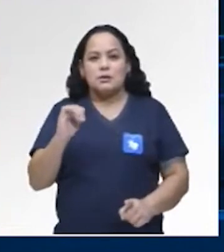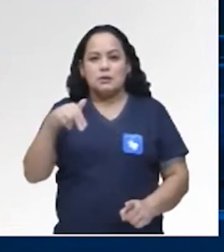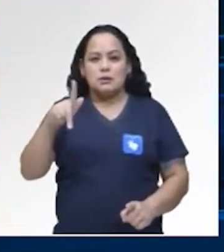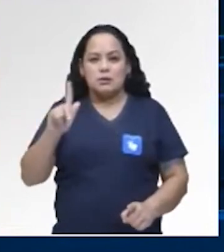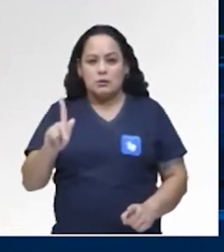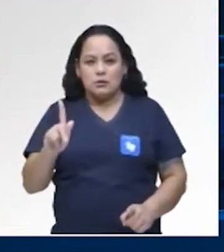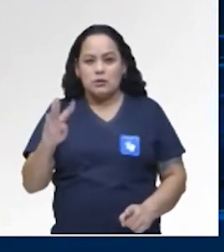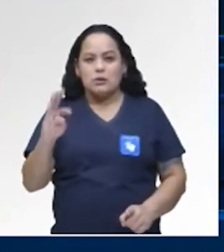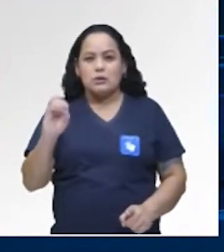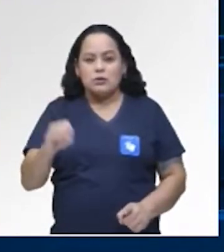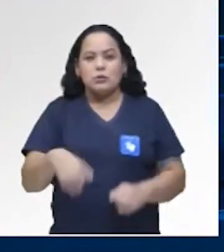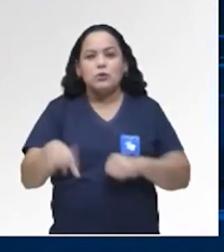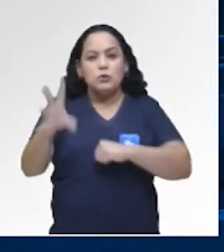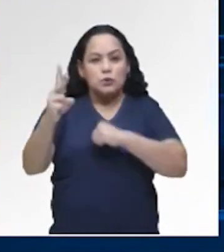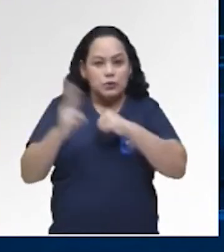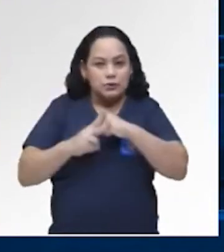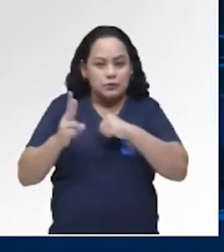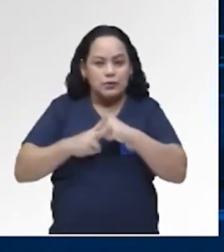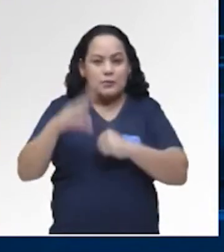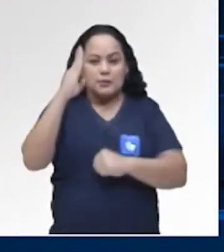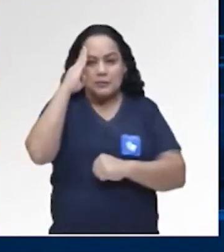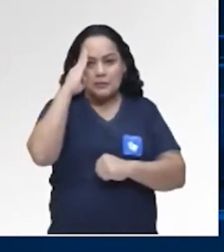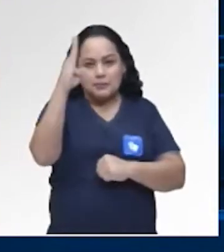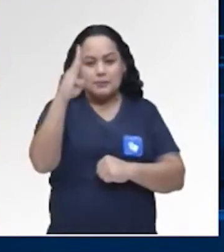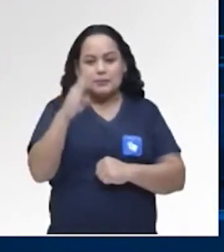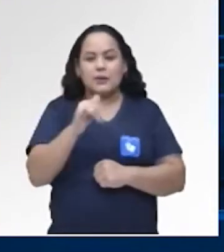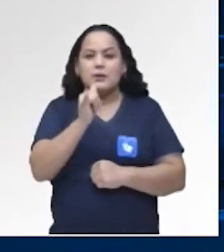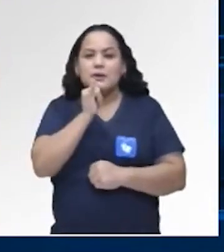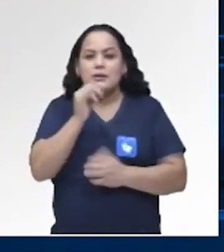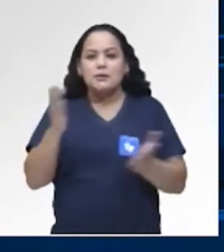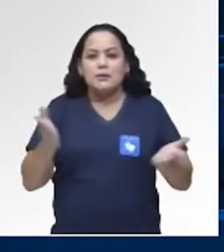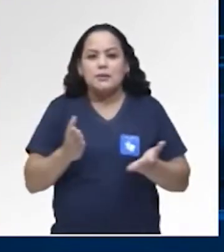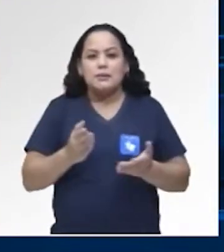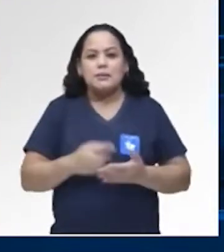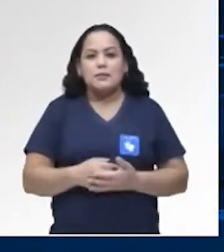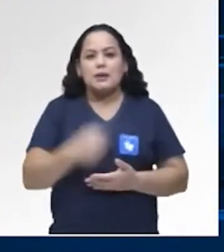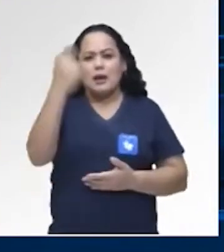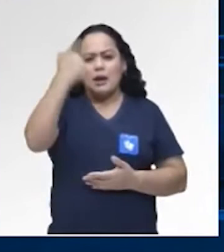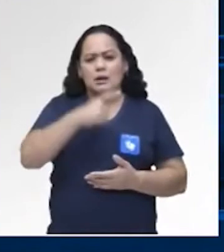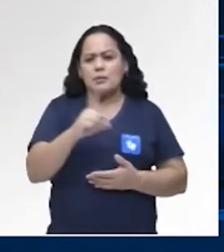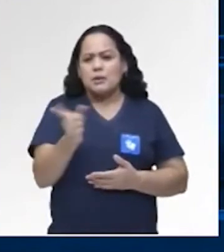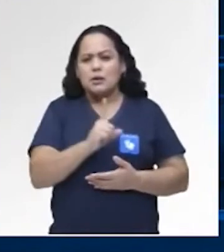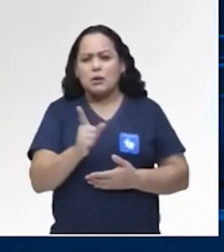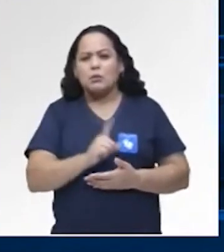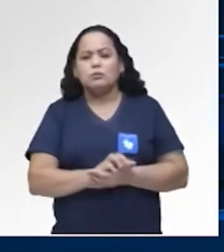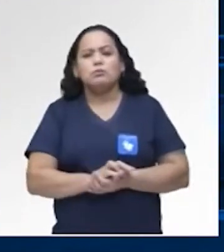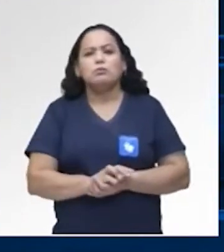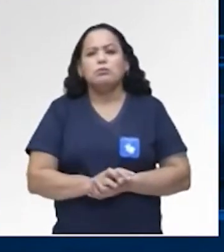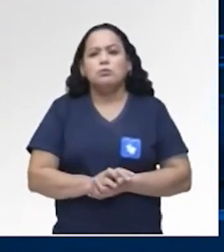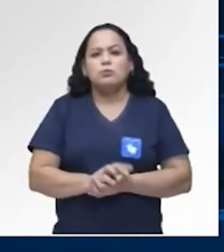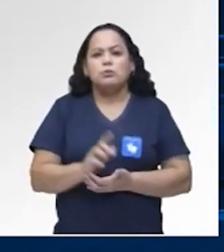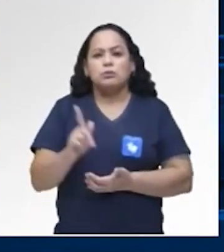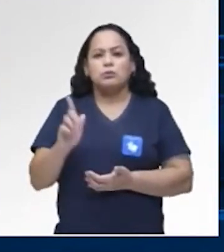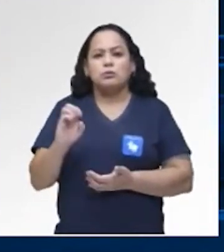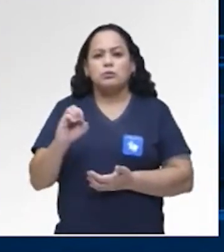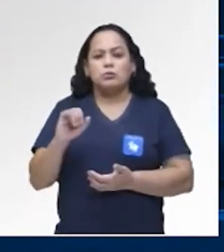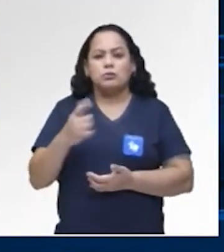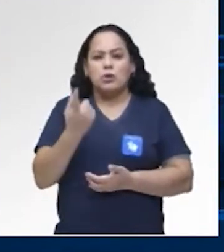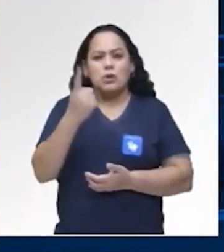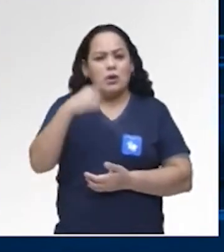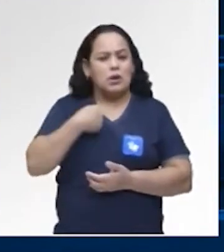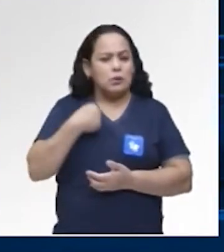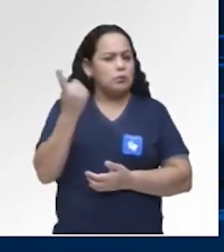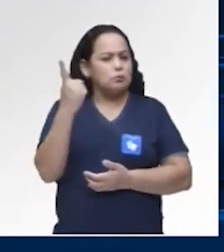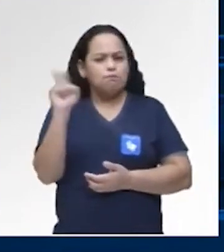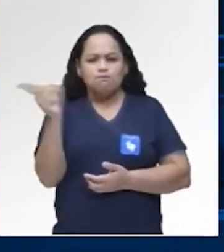mais complemento se houver. Olha só o exemplo. I am not going to study in England next semester. Eu não vou